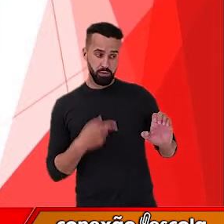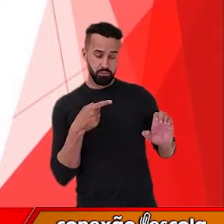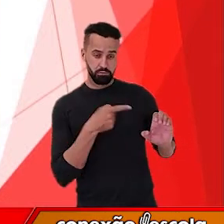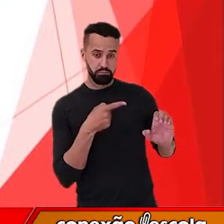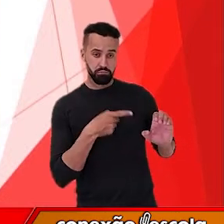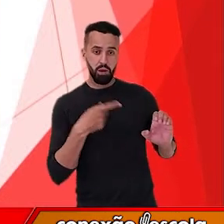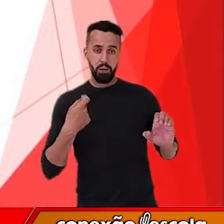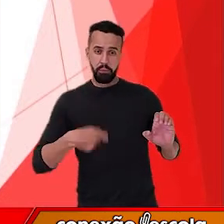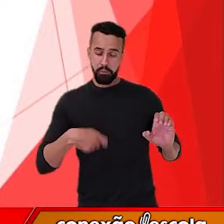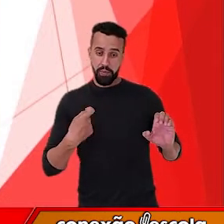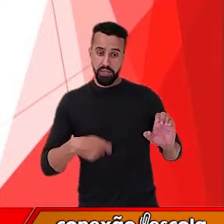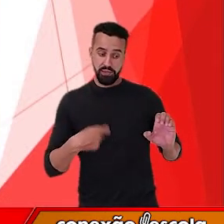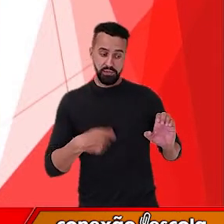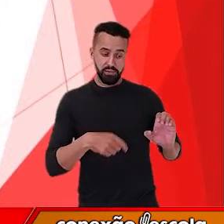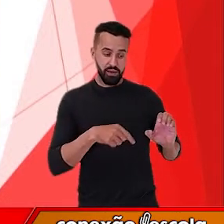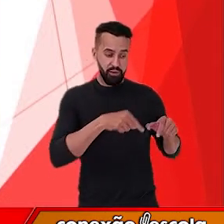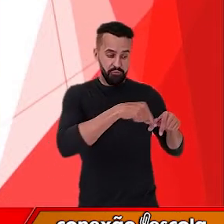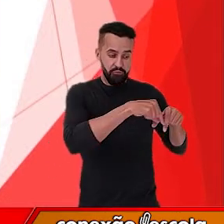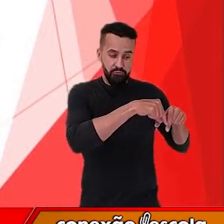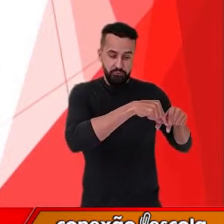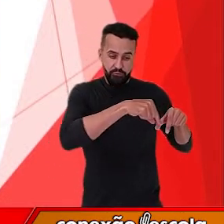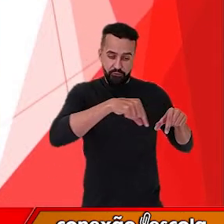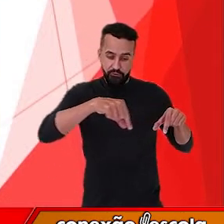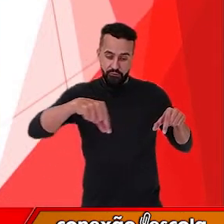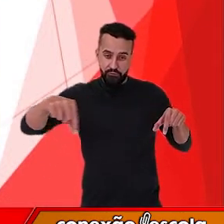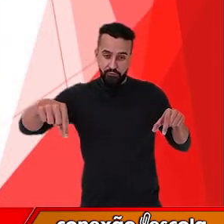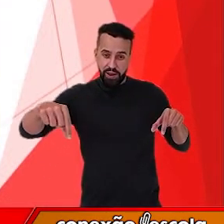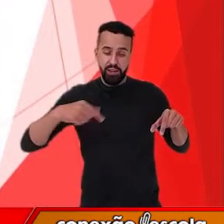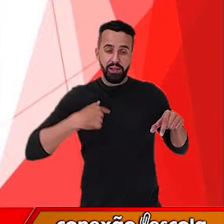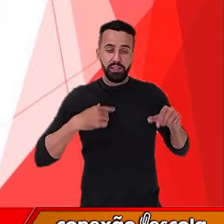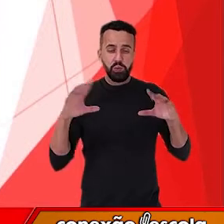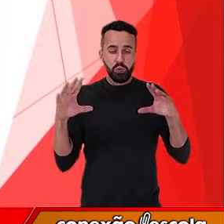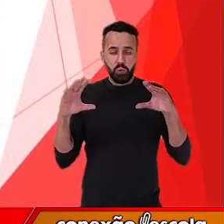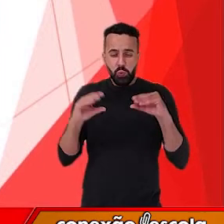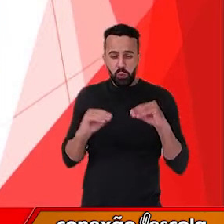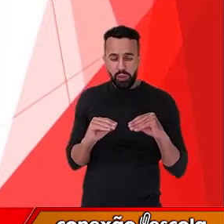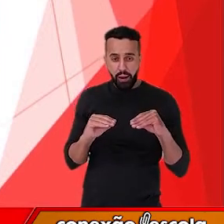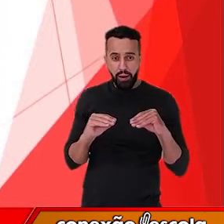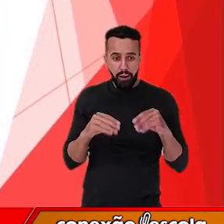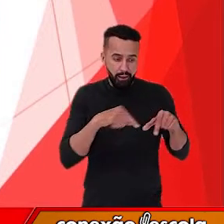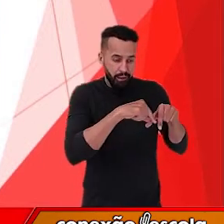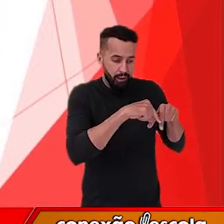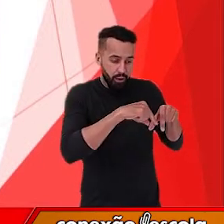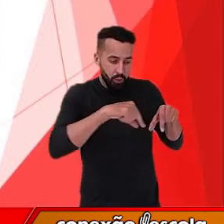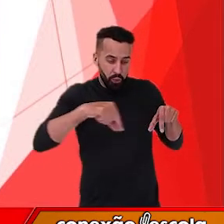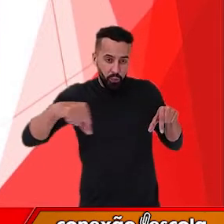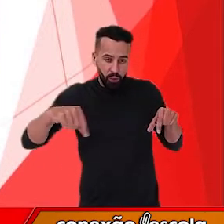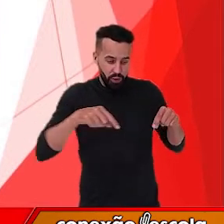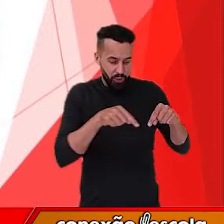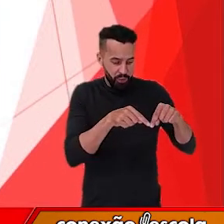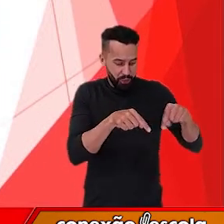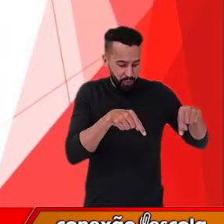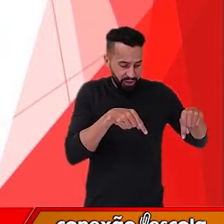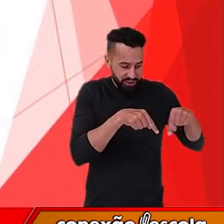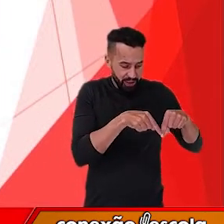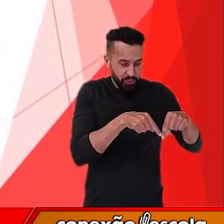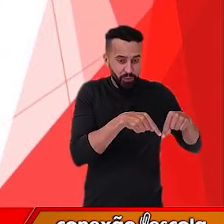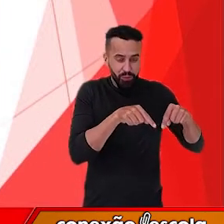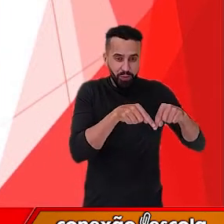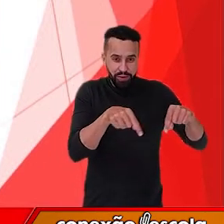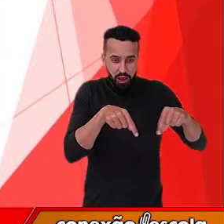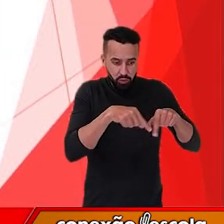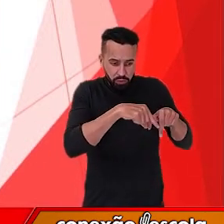de cada jogador tem que ter uma casa escura, que é o carreirão, ou seja, a